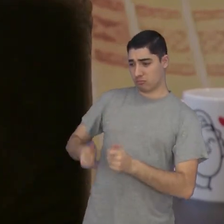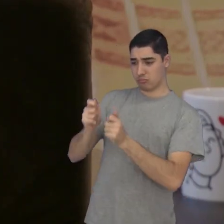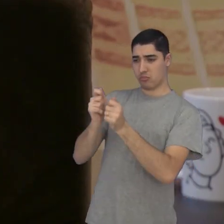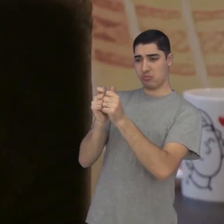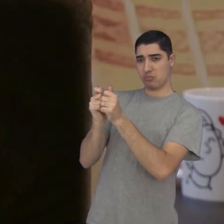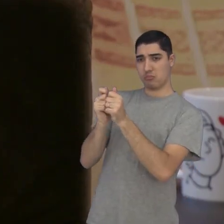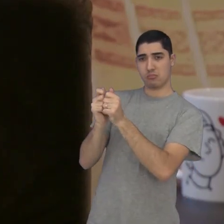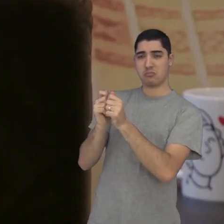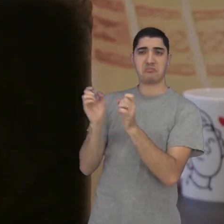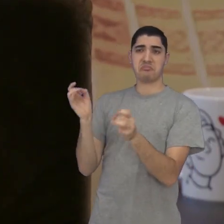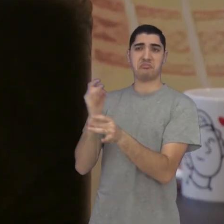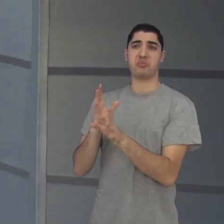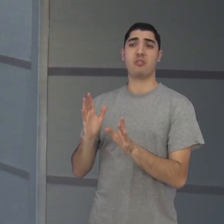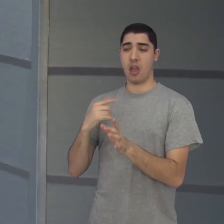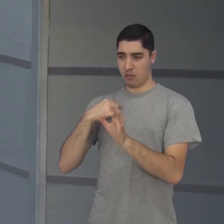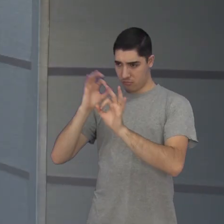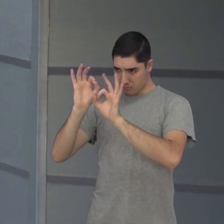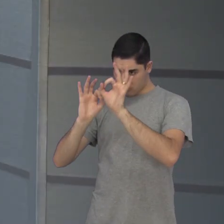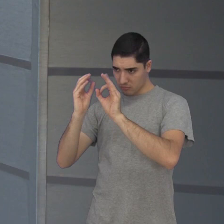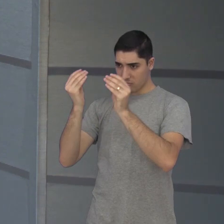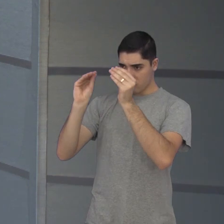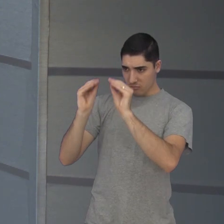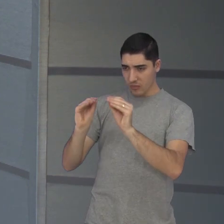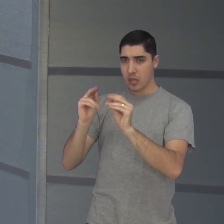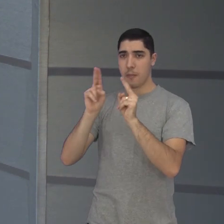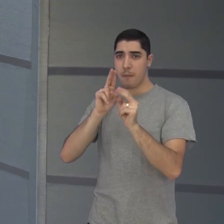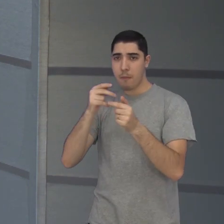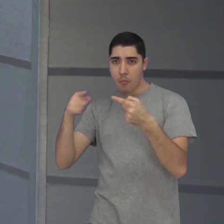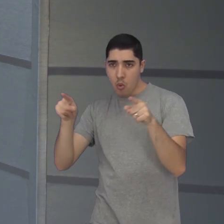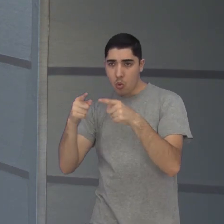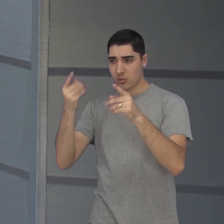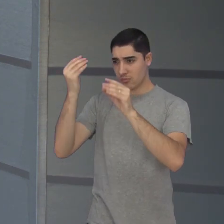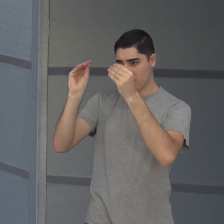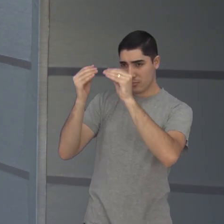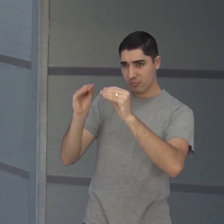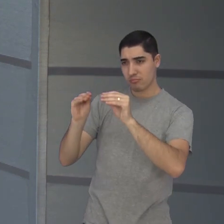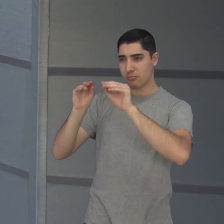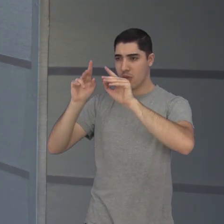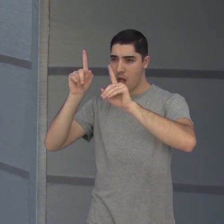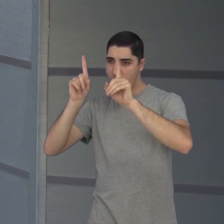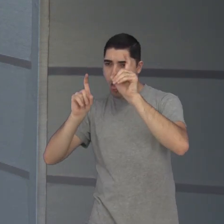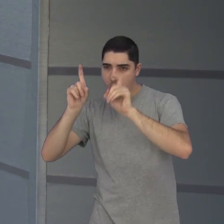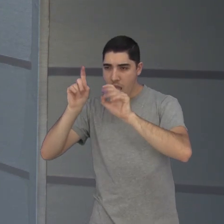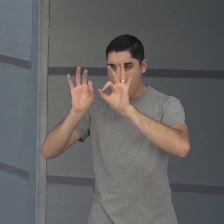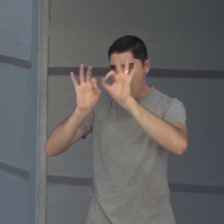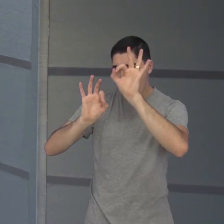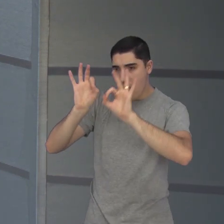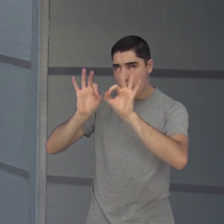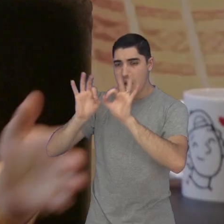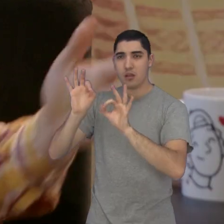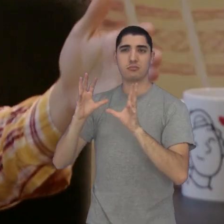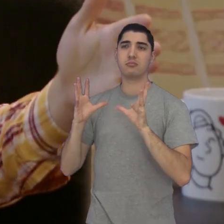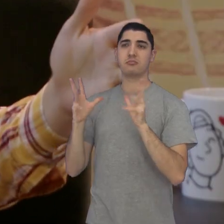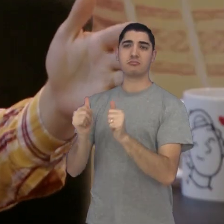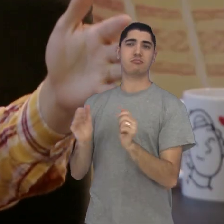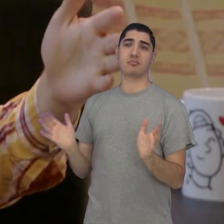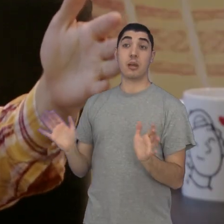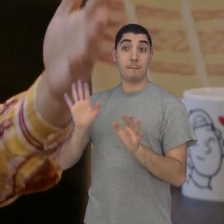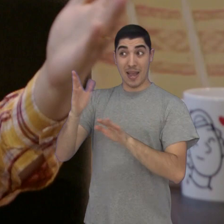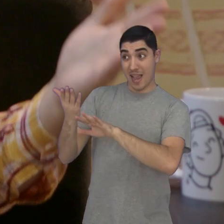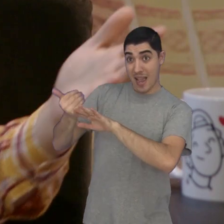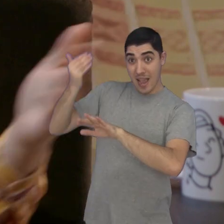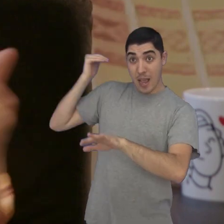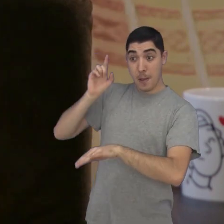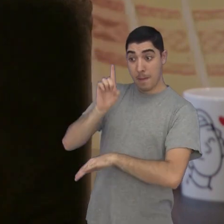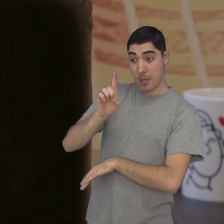Isso aqui? Pronto. Você edita, você põe música, faz tudo. Efeitos, faz tudo. Naquela época, pelo